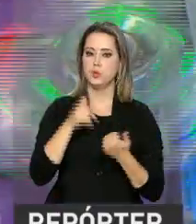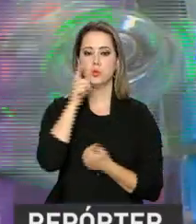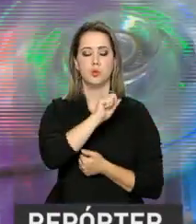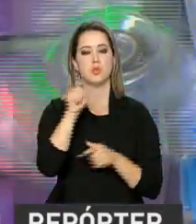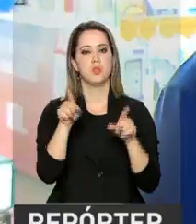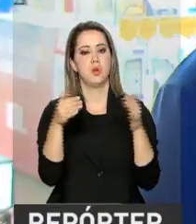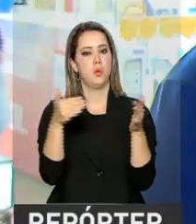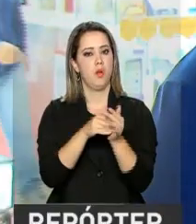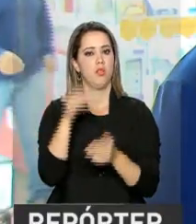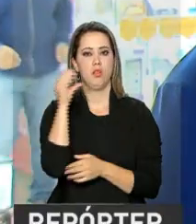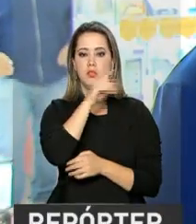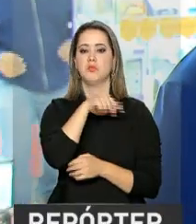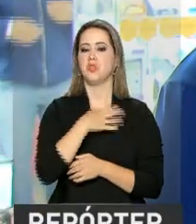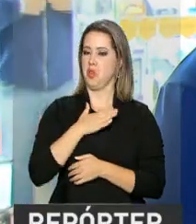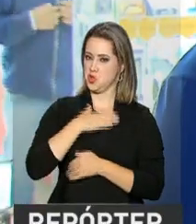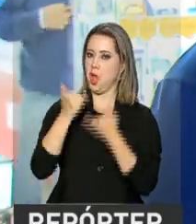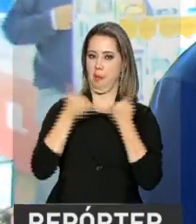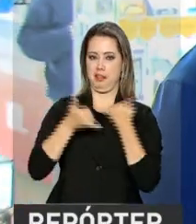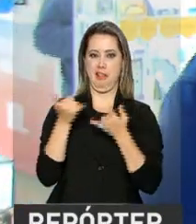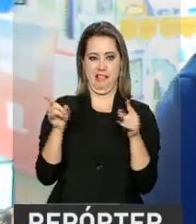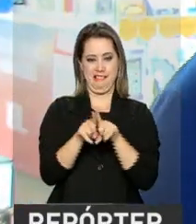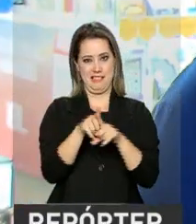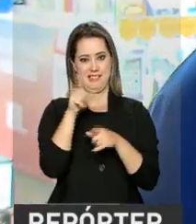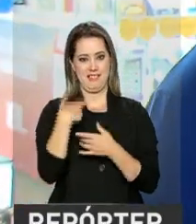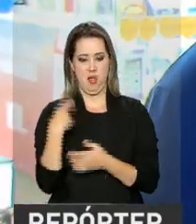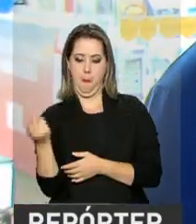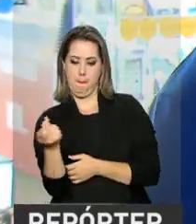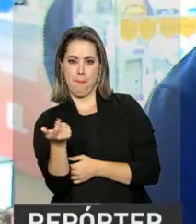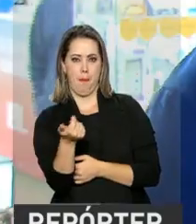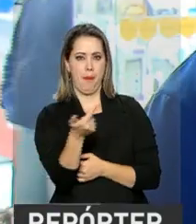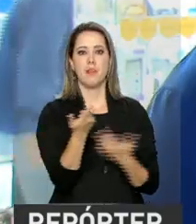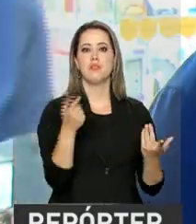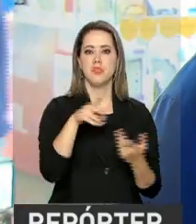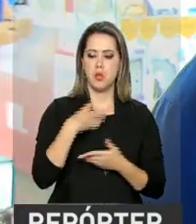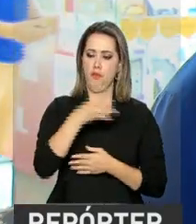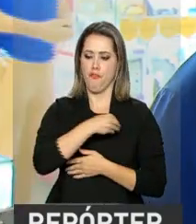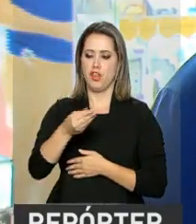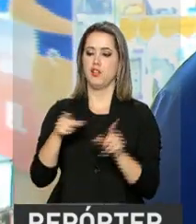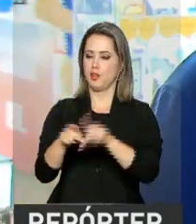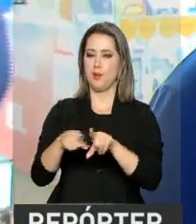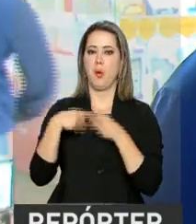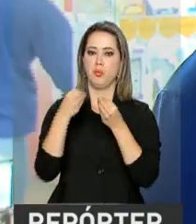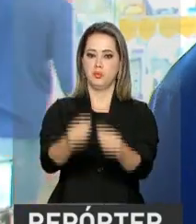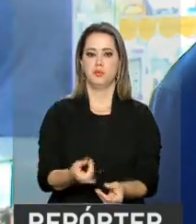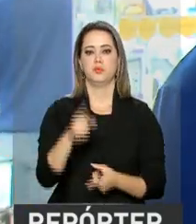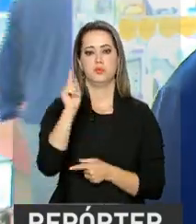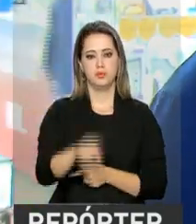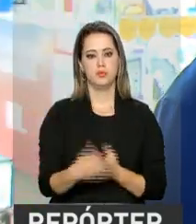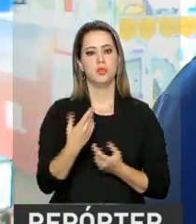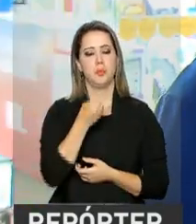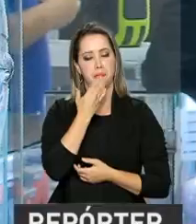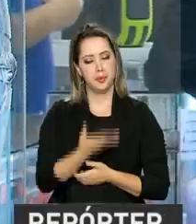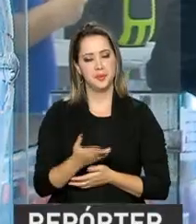os adultos. Já brinquei e passei para os meus filhos e aí está indo. É realmente um produto